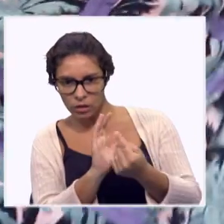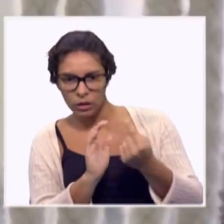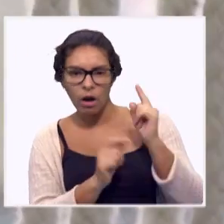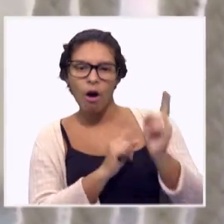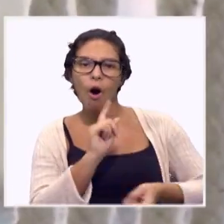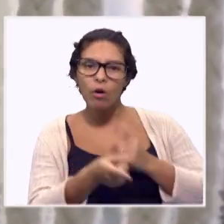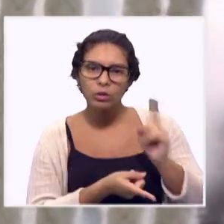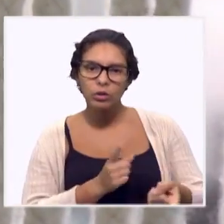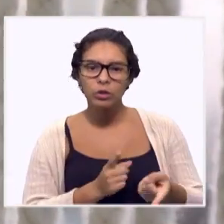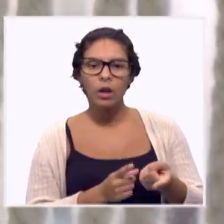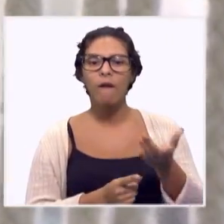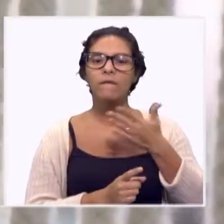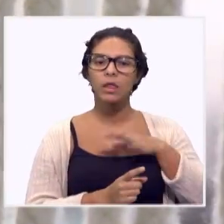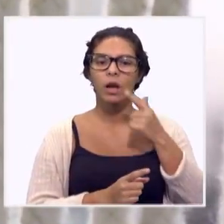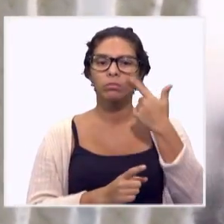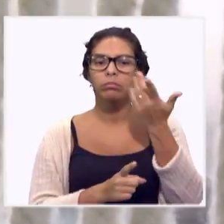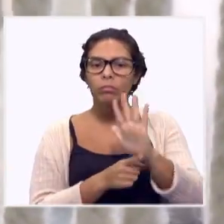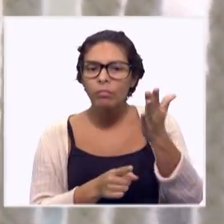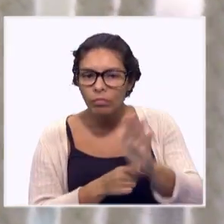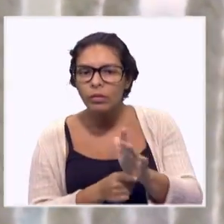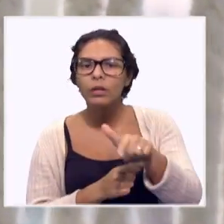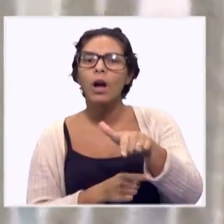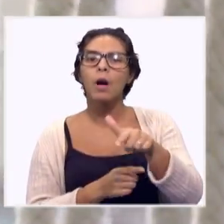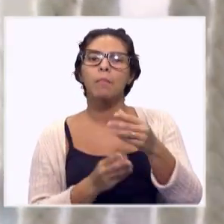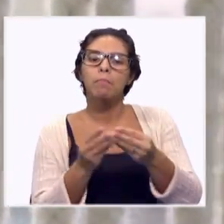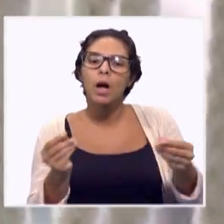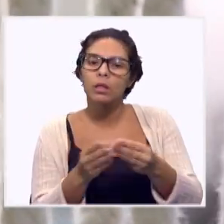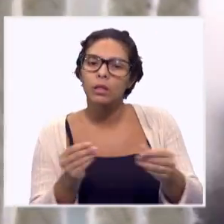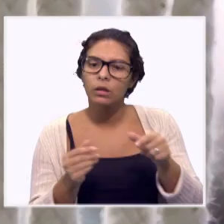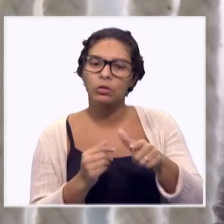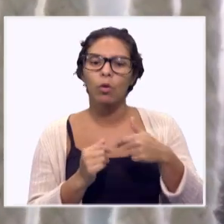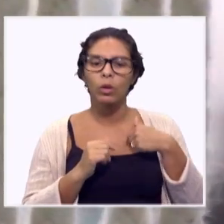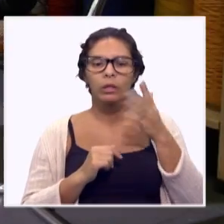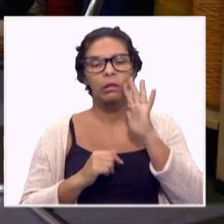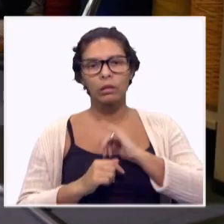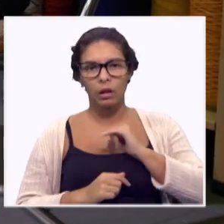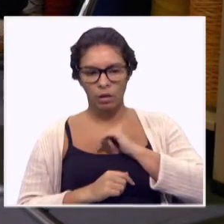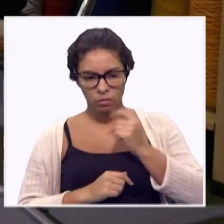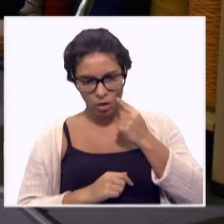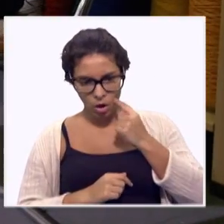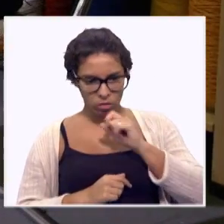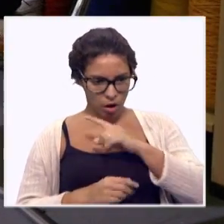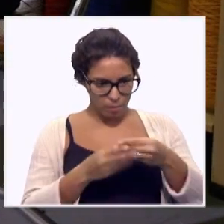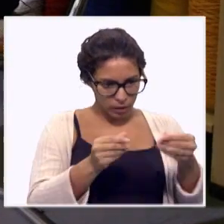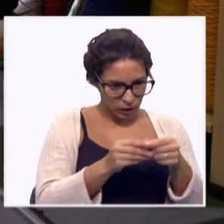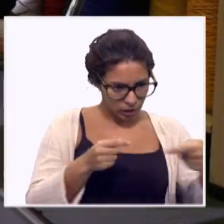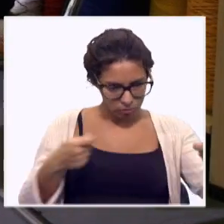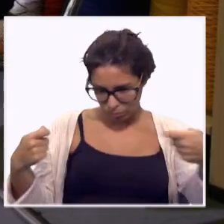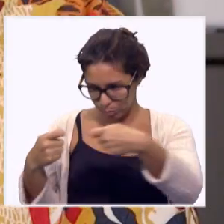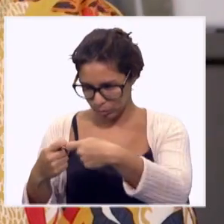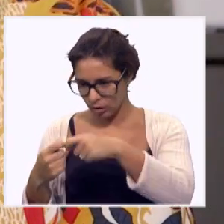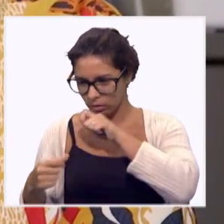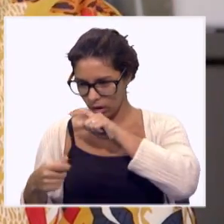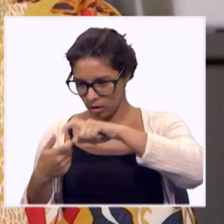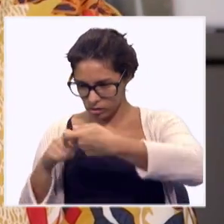fazer é isso mesmo. É experimentar novos materiais e ir vendo o que é que eu posso fazer com